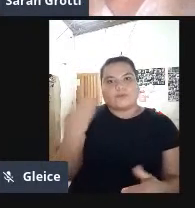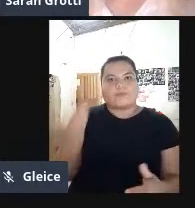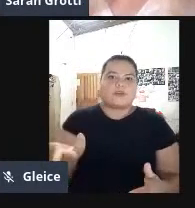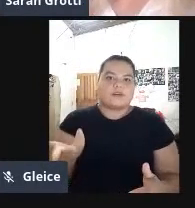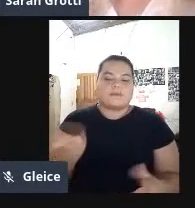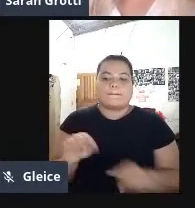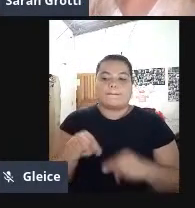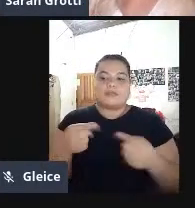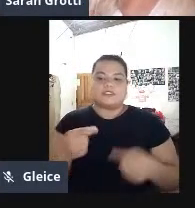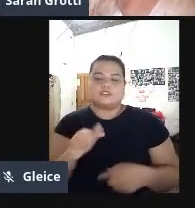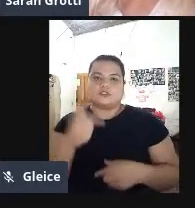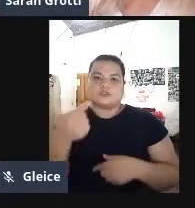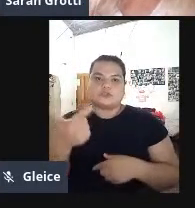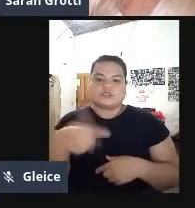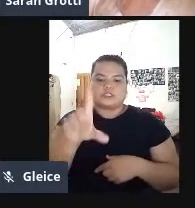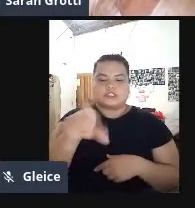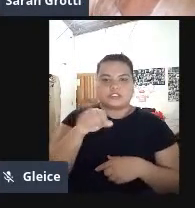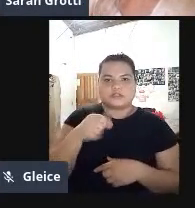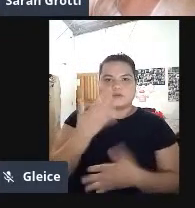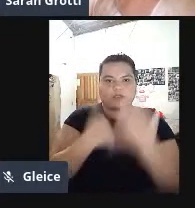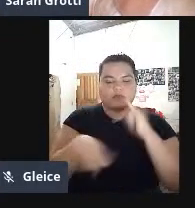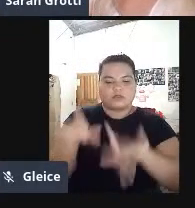vegetariano 2X.